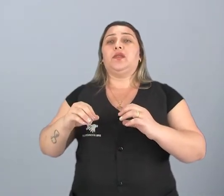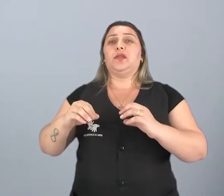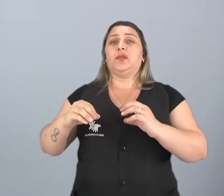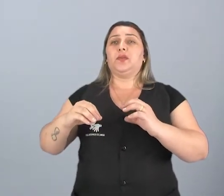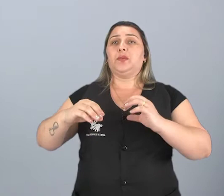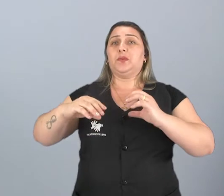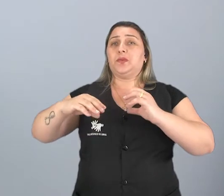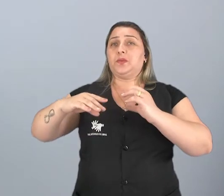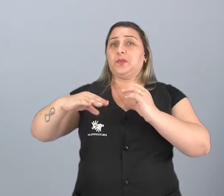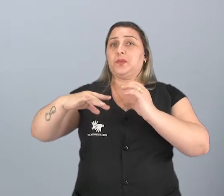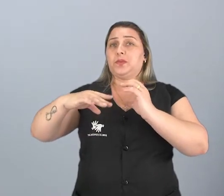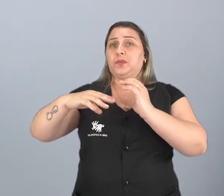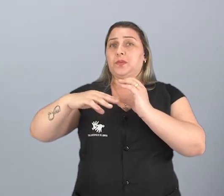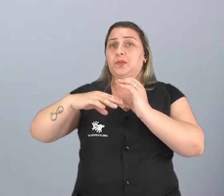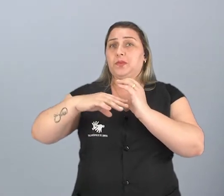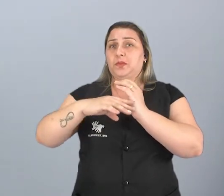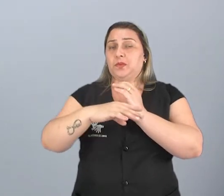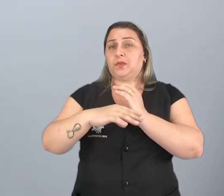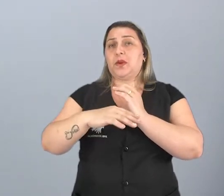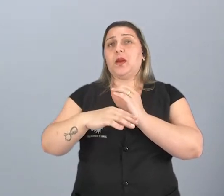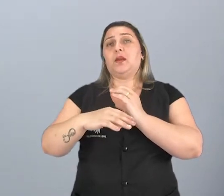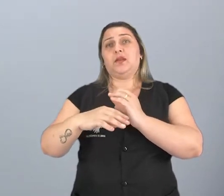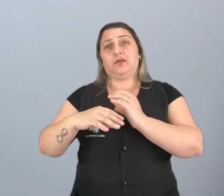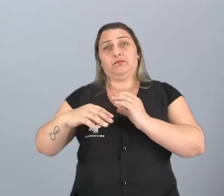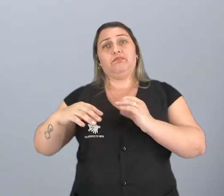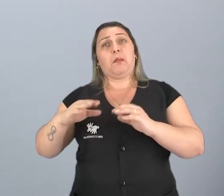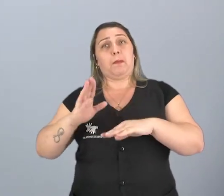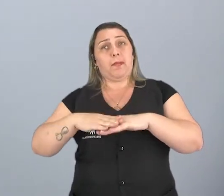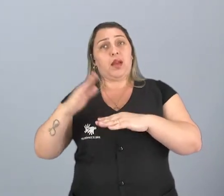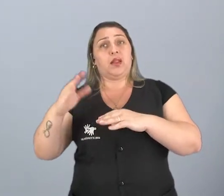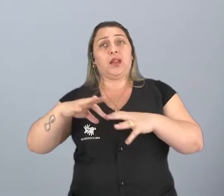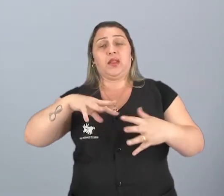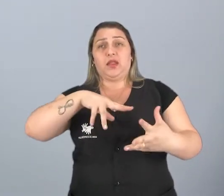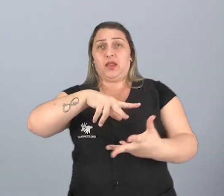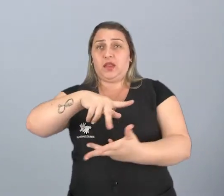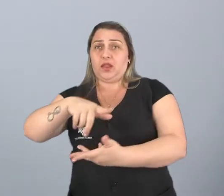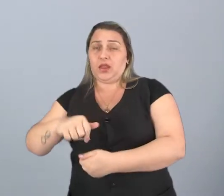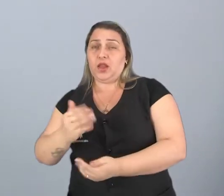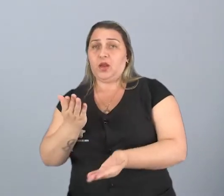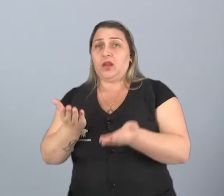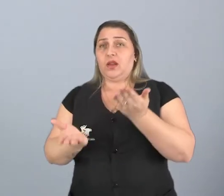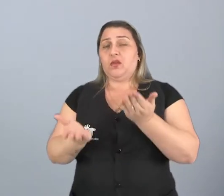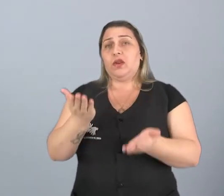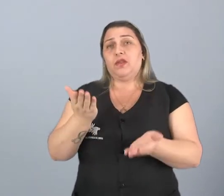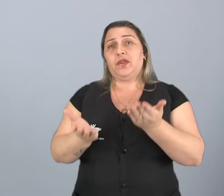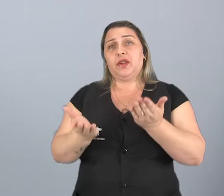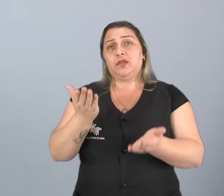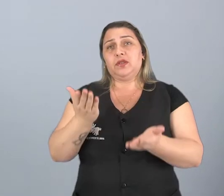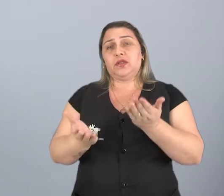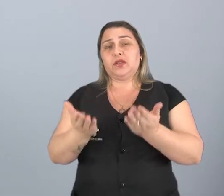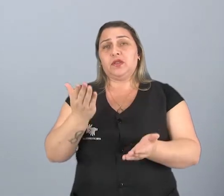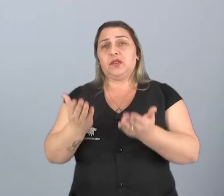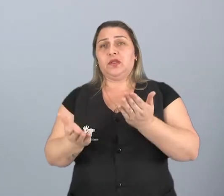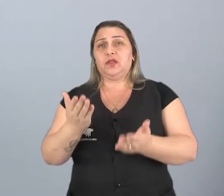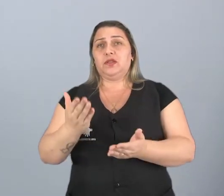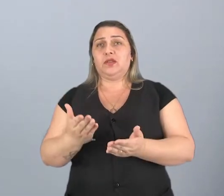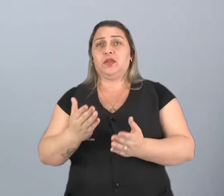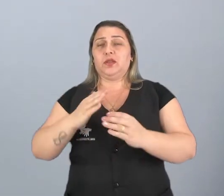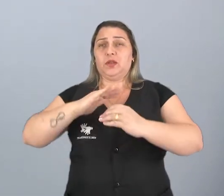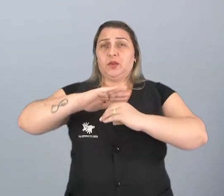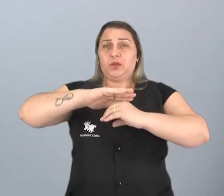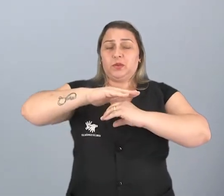próximo do Sol, mas que tem uma proximidade do planeta Terra. Se a gente comparar a atmosfera, Vênus vai ter uma espessura